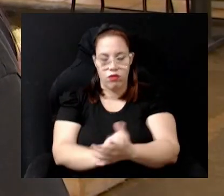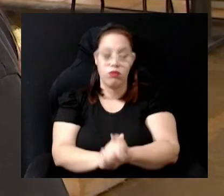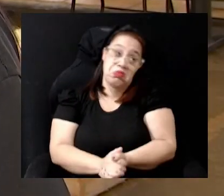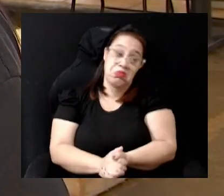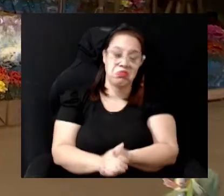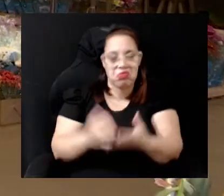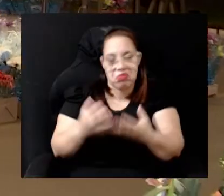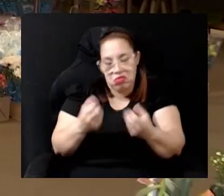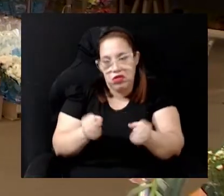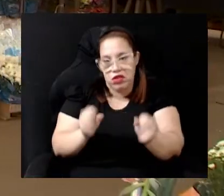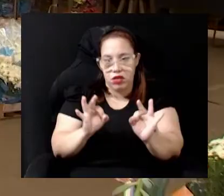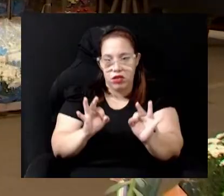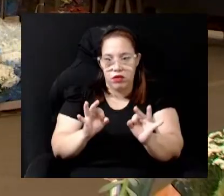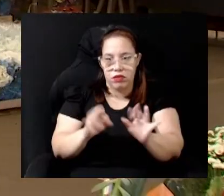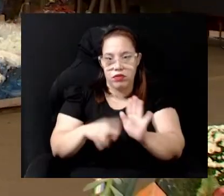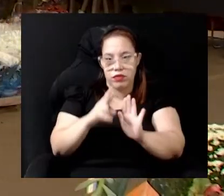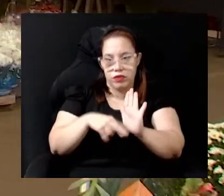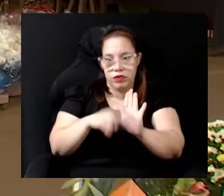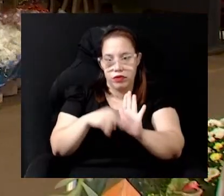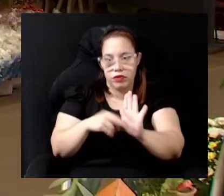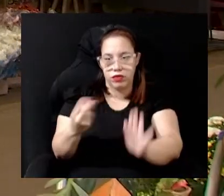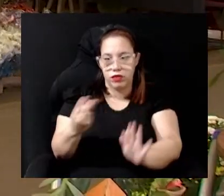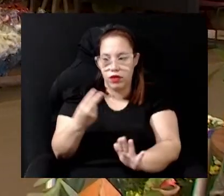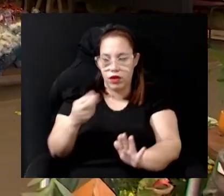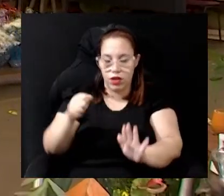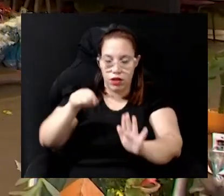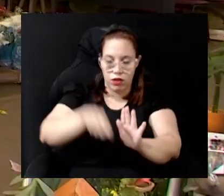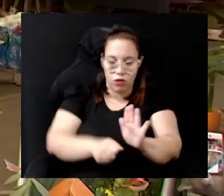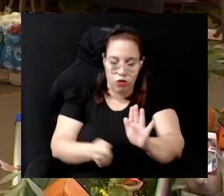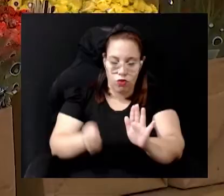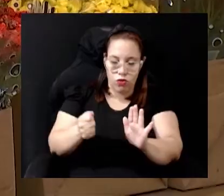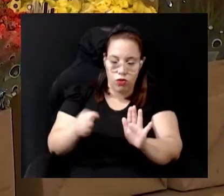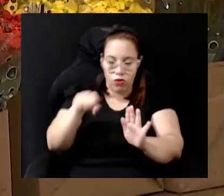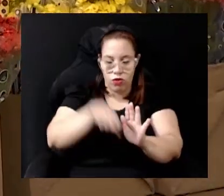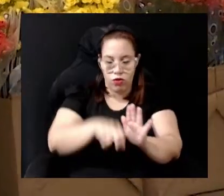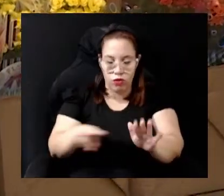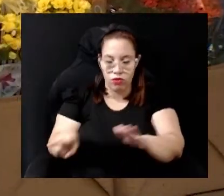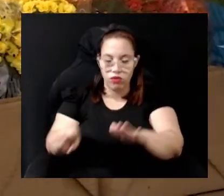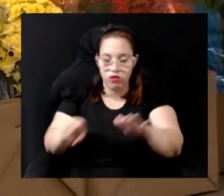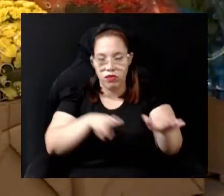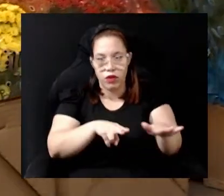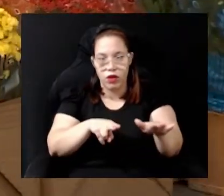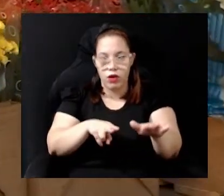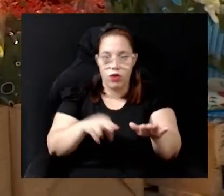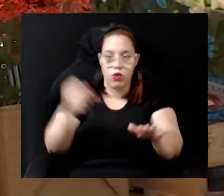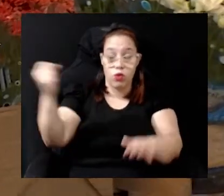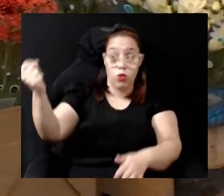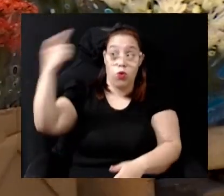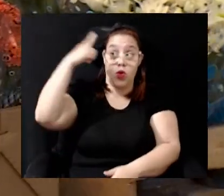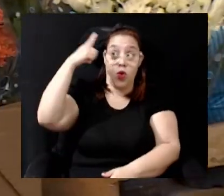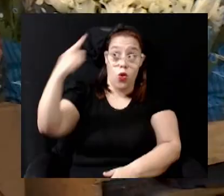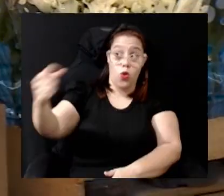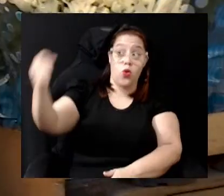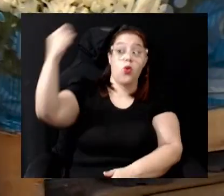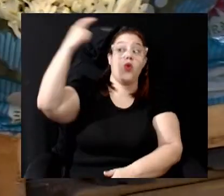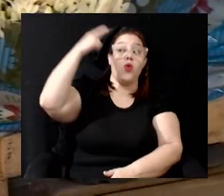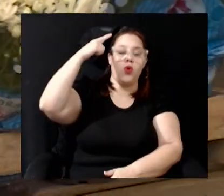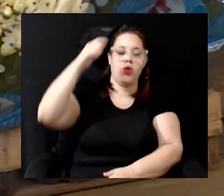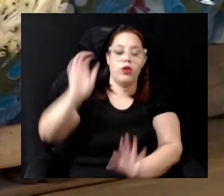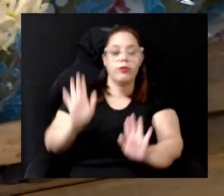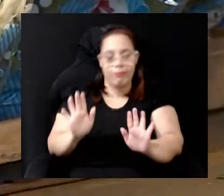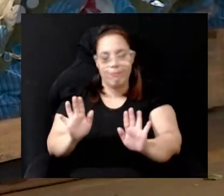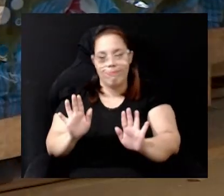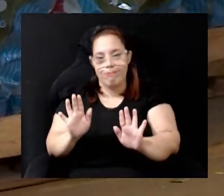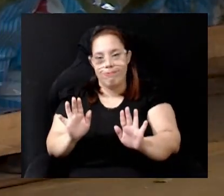aguenta bastante. A rega dela umas 2 vezes por semana, ele aguenta bastante sol, então ele é apropriado mesmo